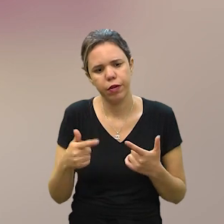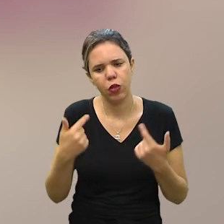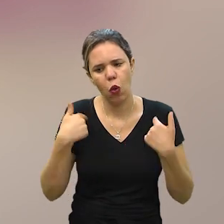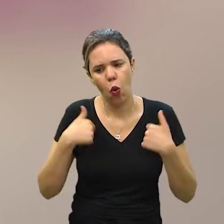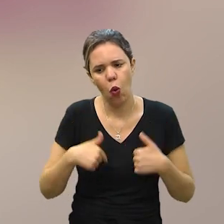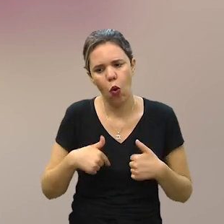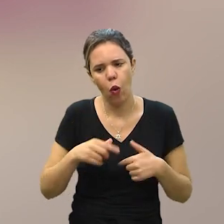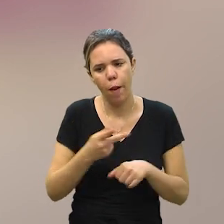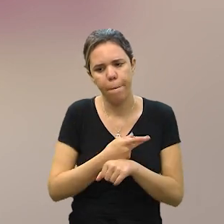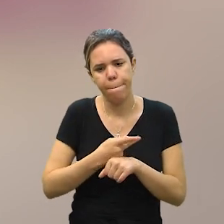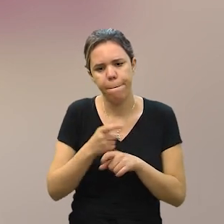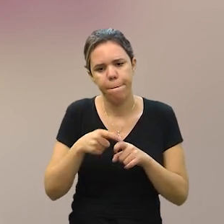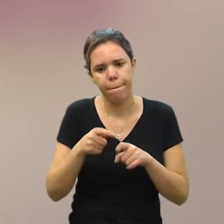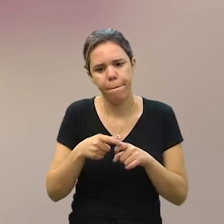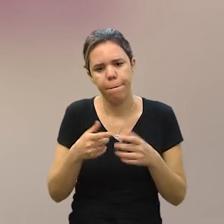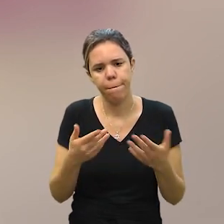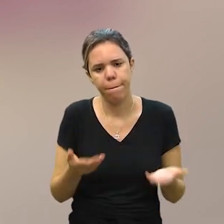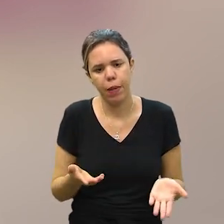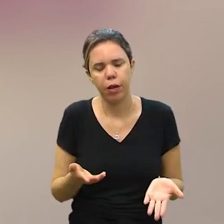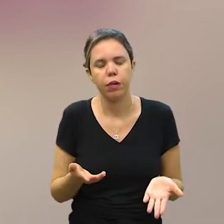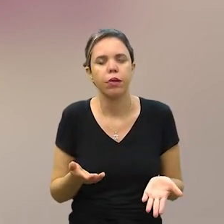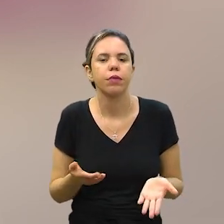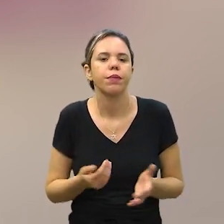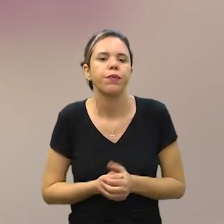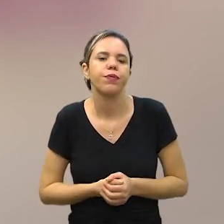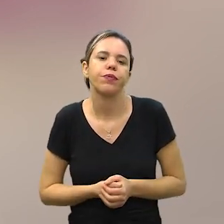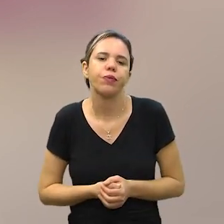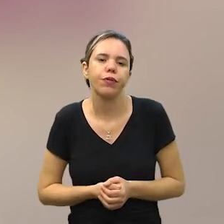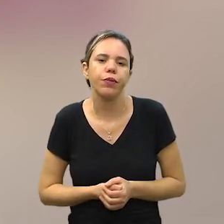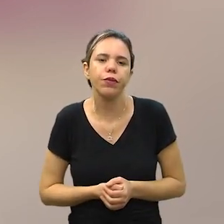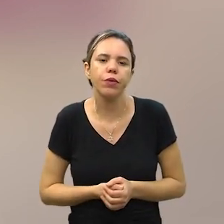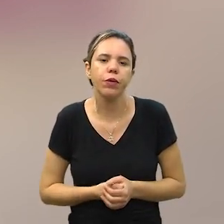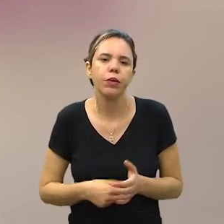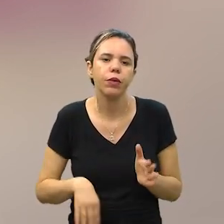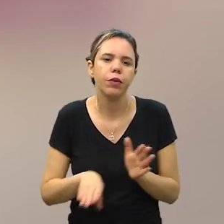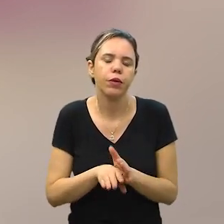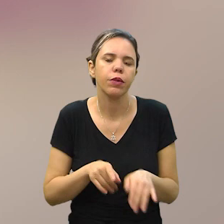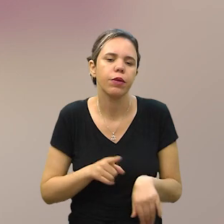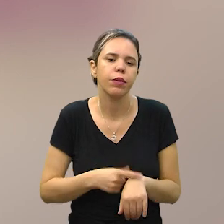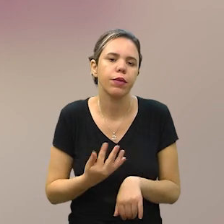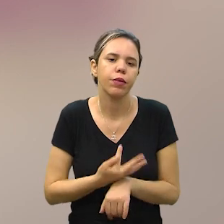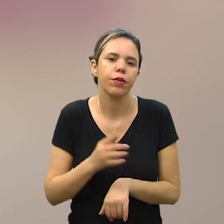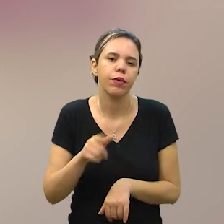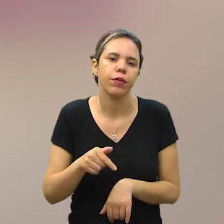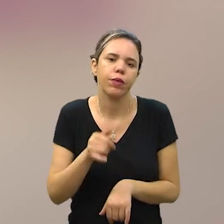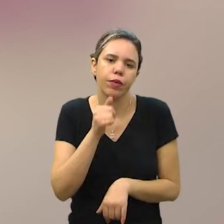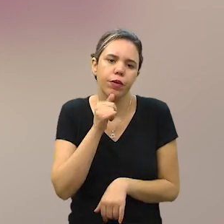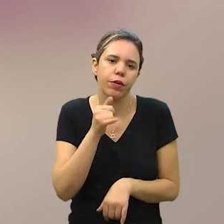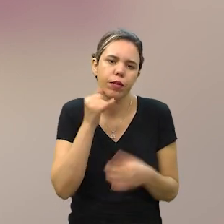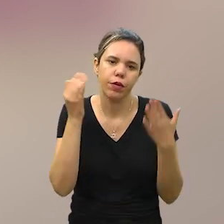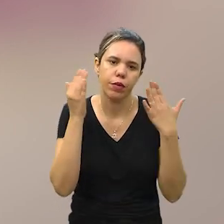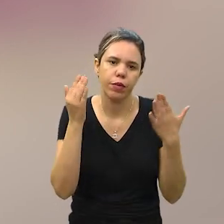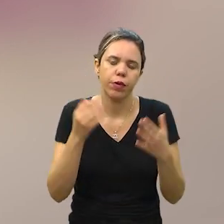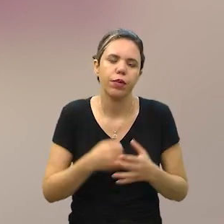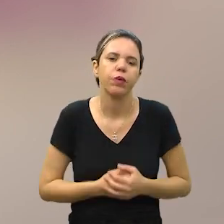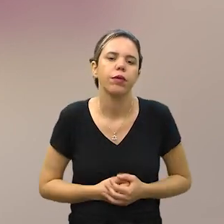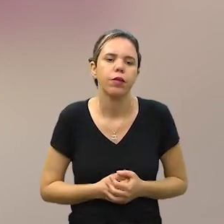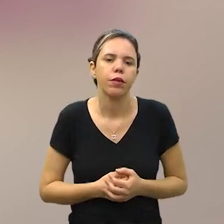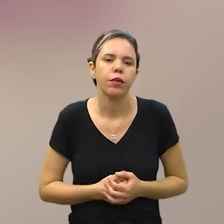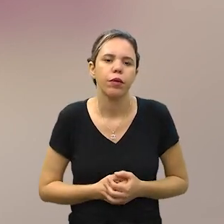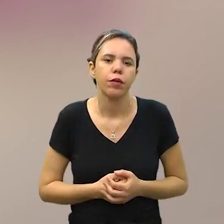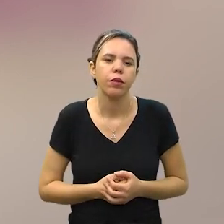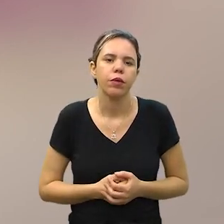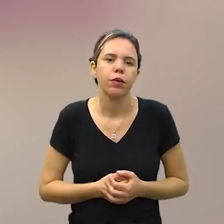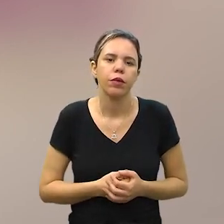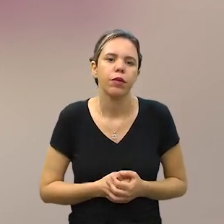fisiológicos, né? E procuram um médico, até então chegar no momento que é psicossomático, que